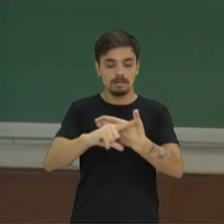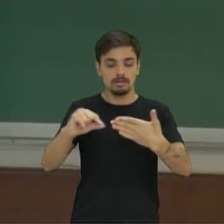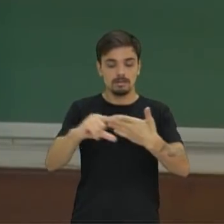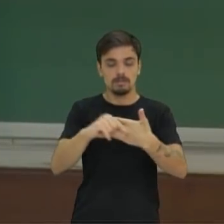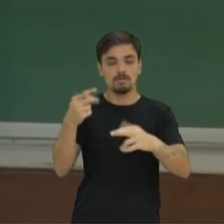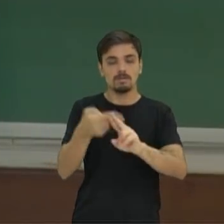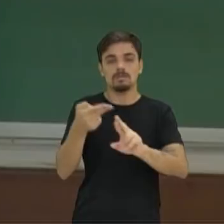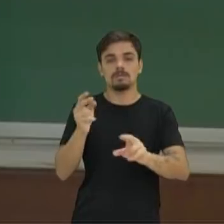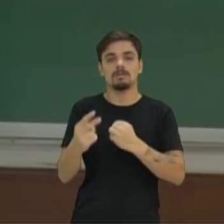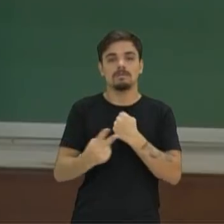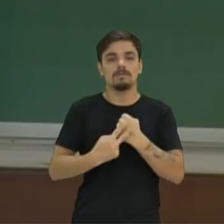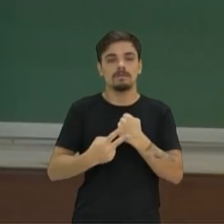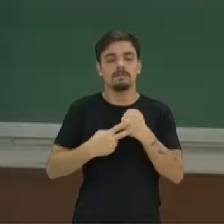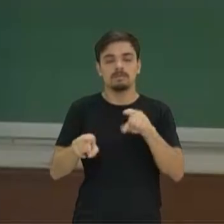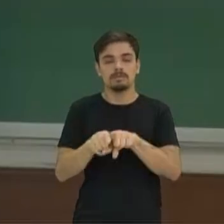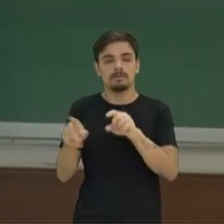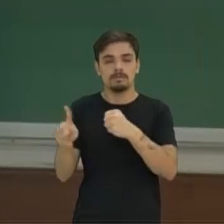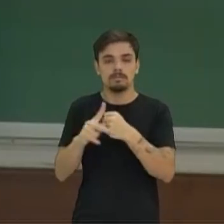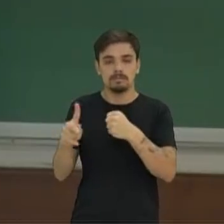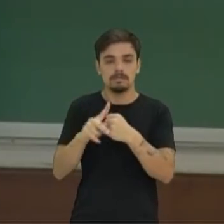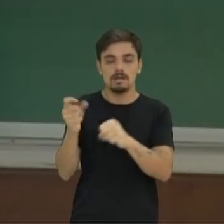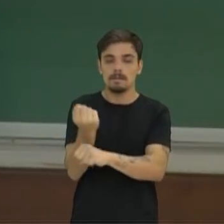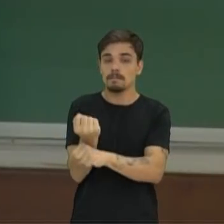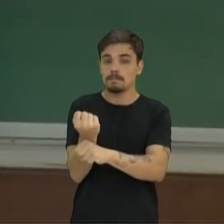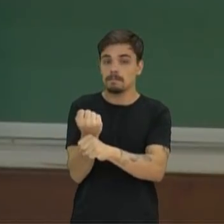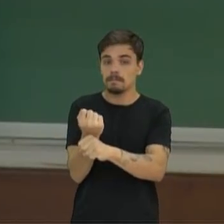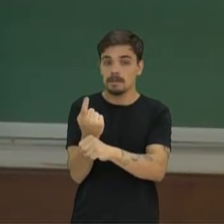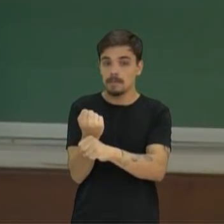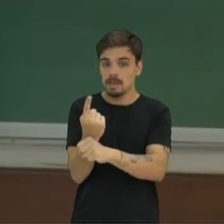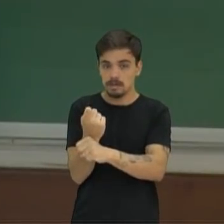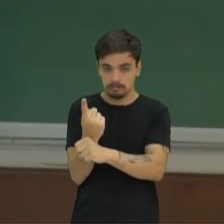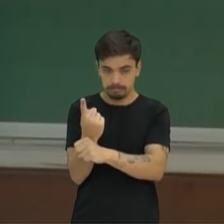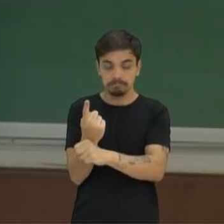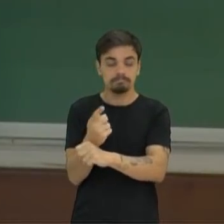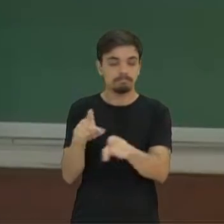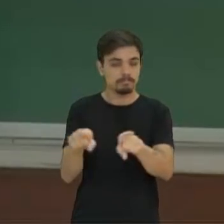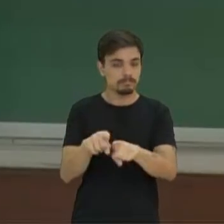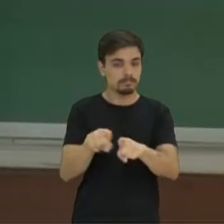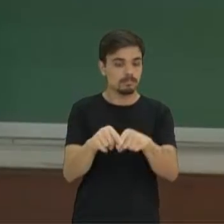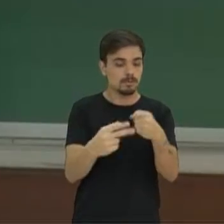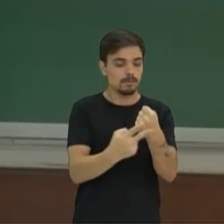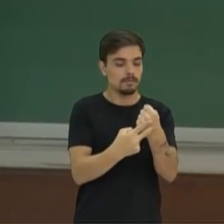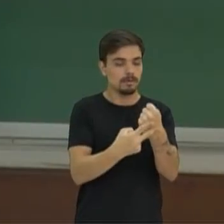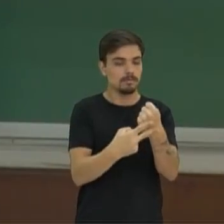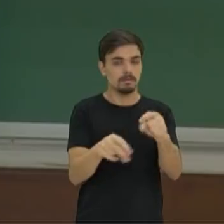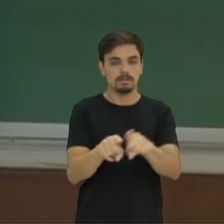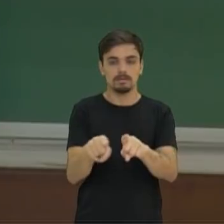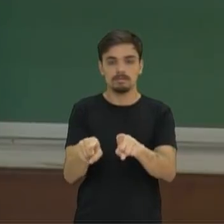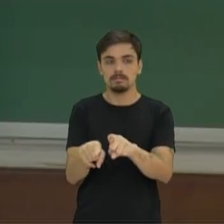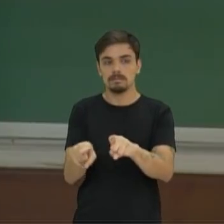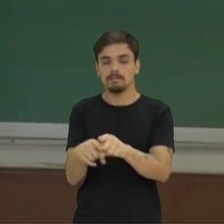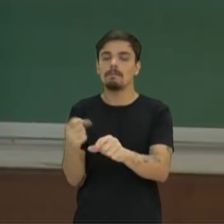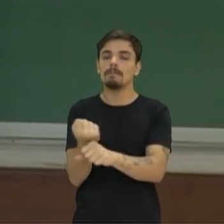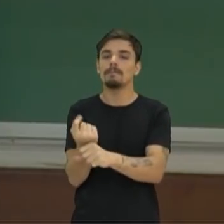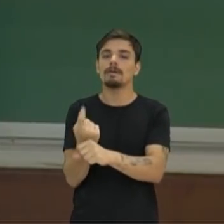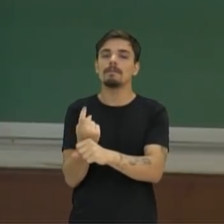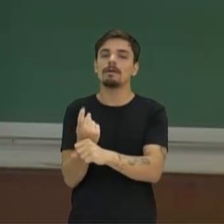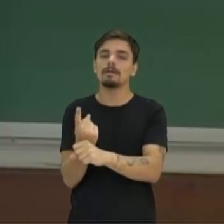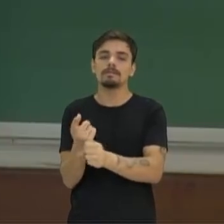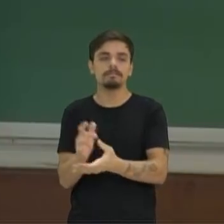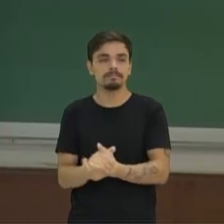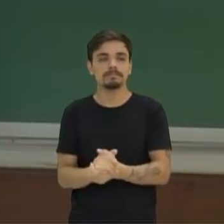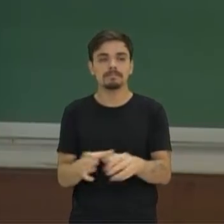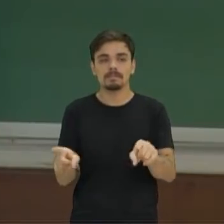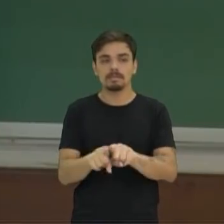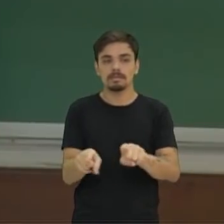e pronome na primeira pessoa do plural. Então, temos, é o verbo e depois o conosco, a primeira pessoa do plural.